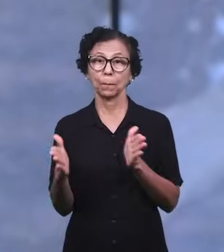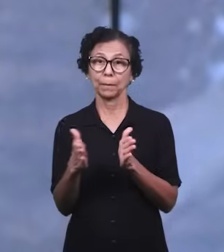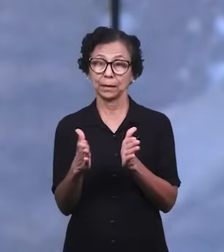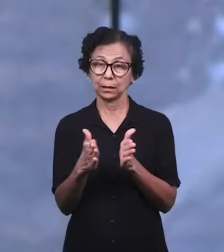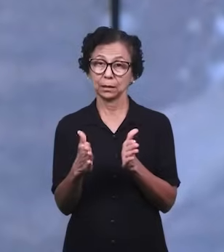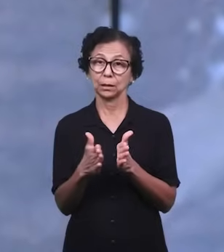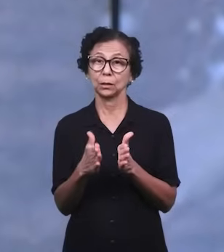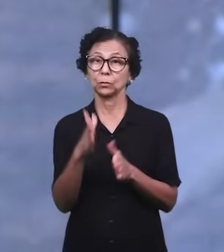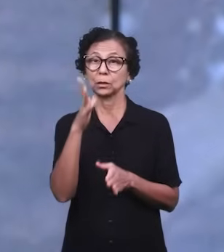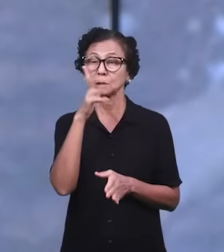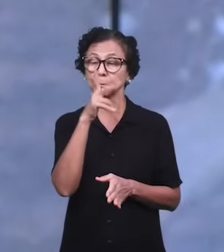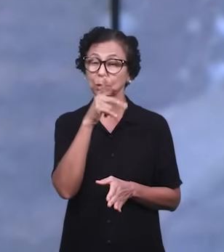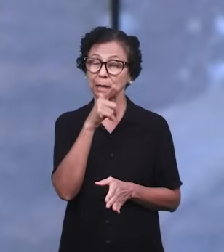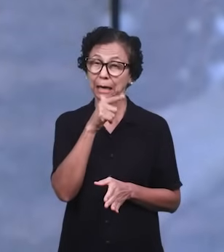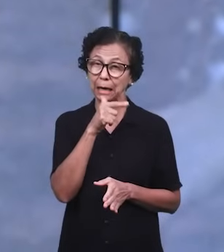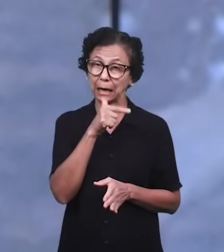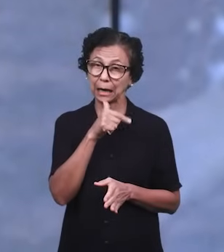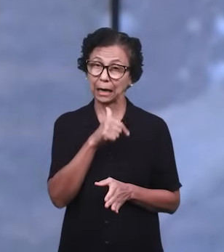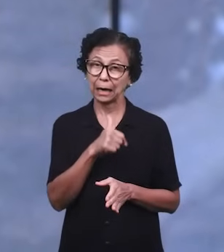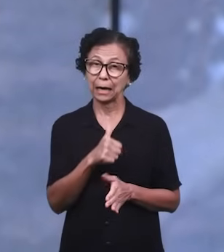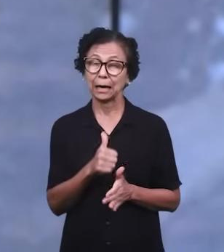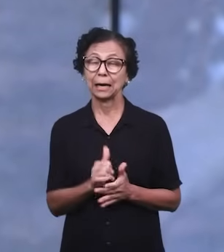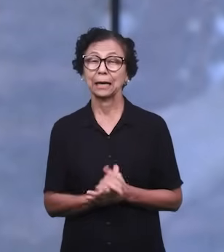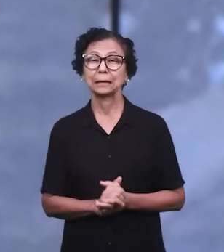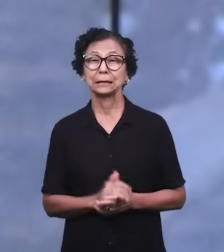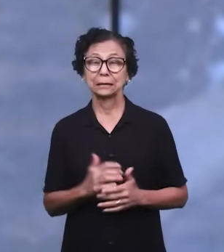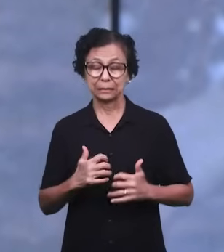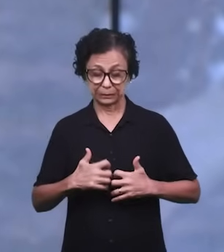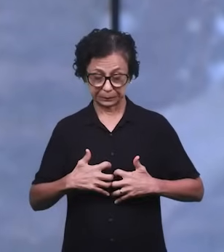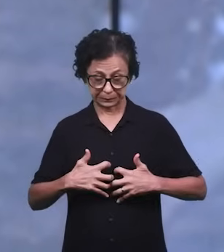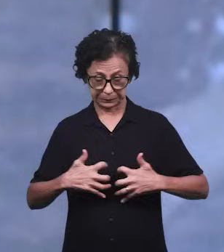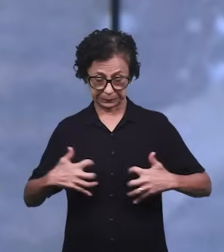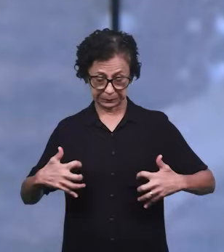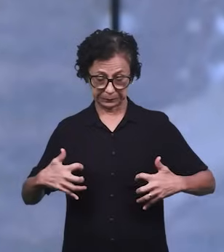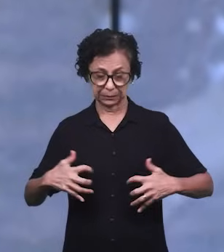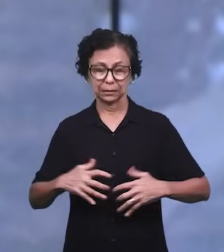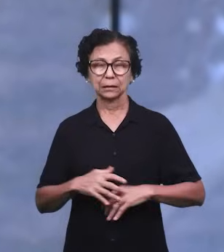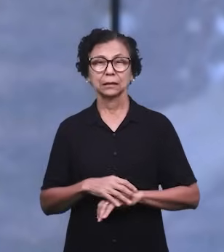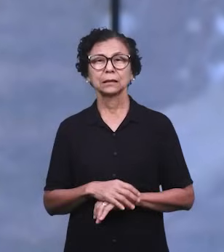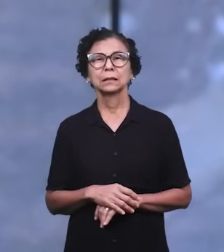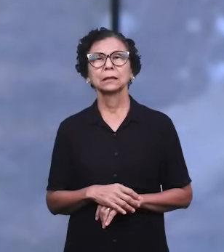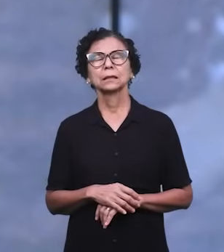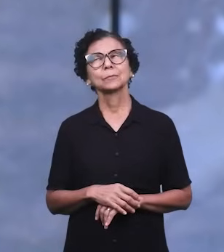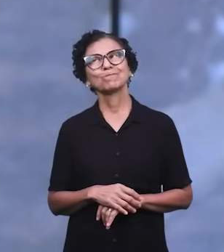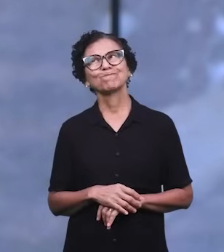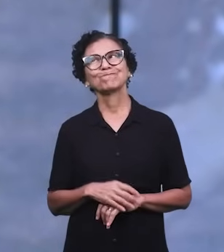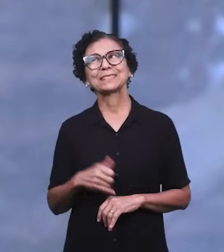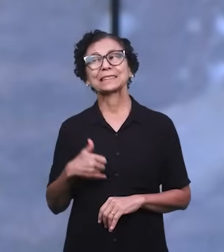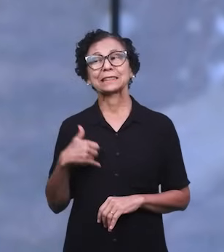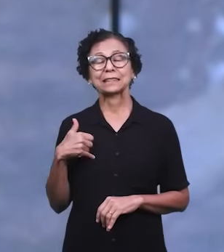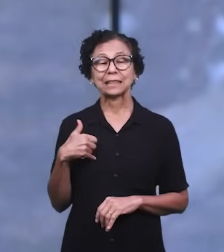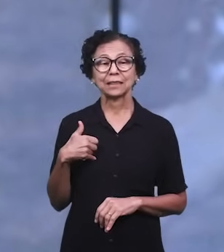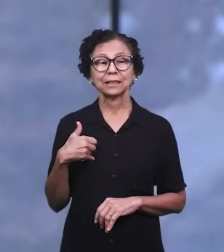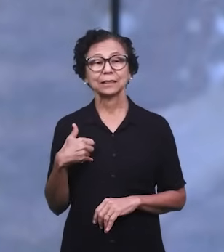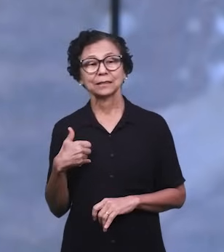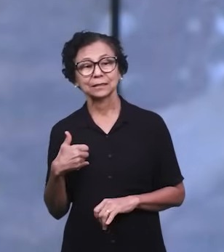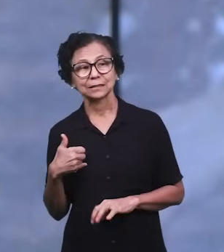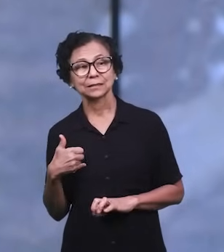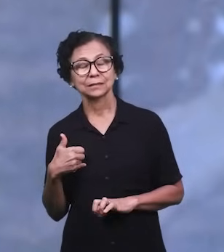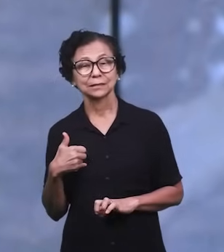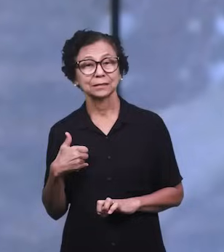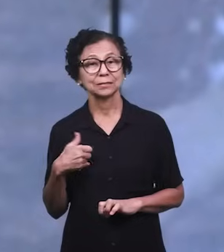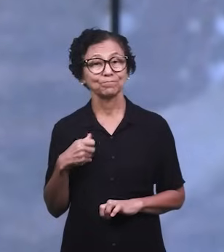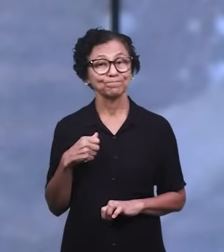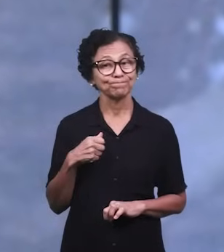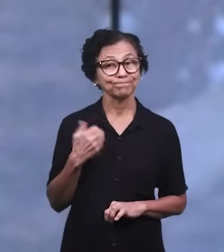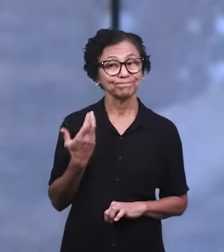grande, né, invasiva, e os médicos preocupados por causa da idade dela, se ela suportaria a cirurgia